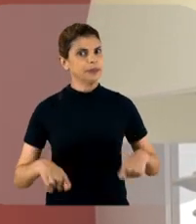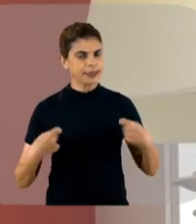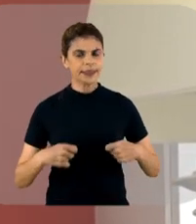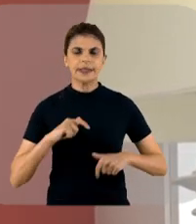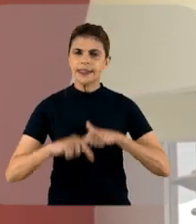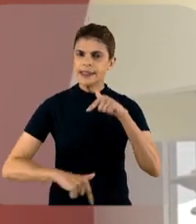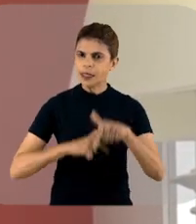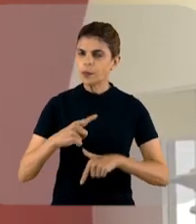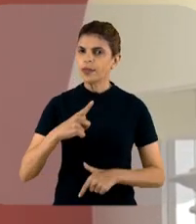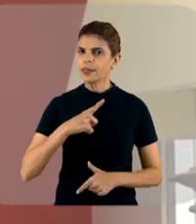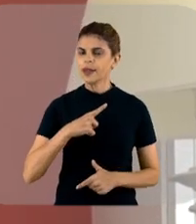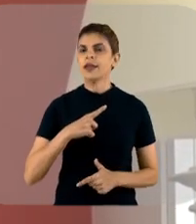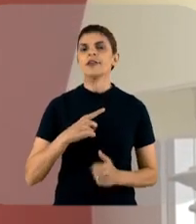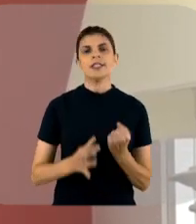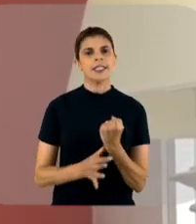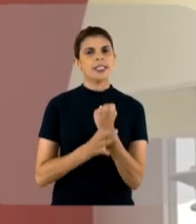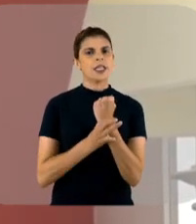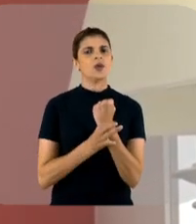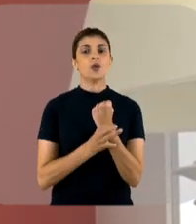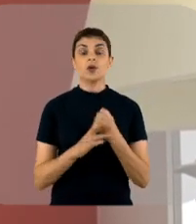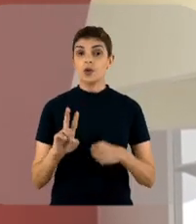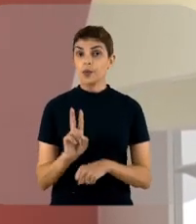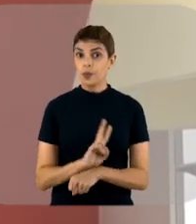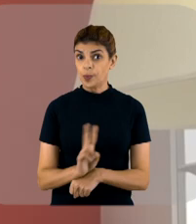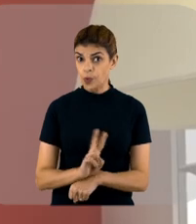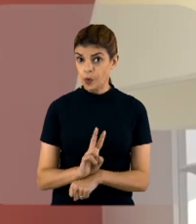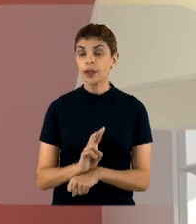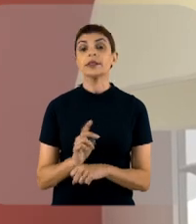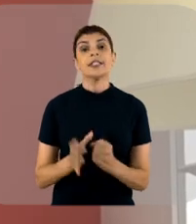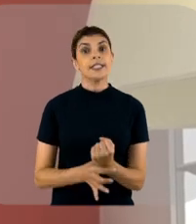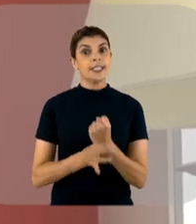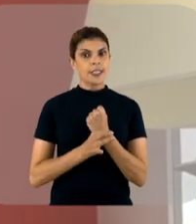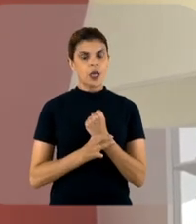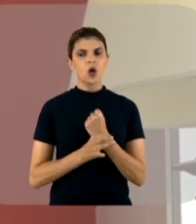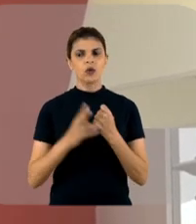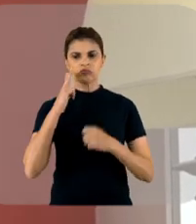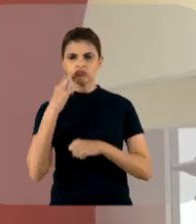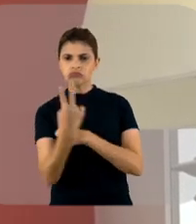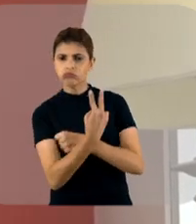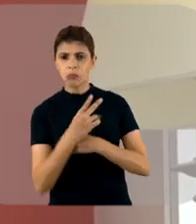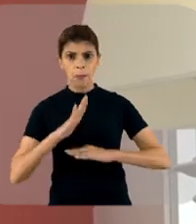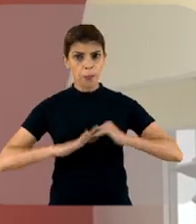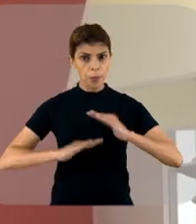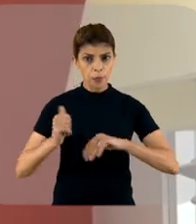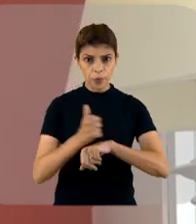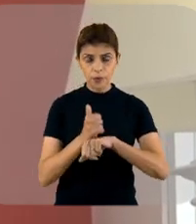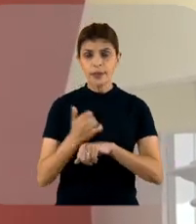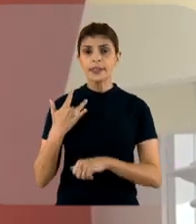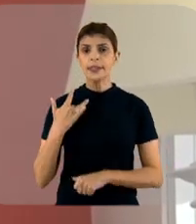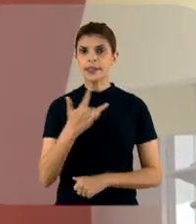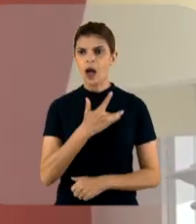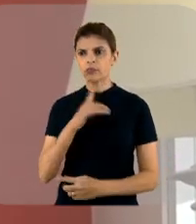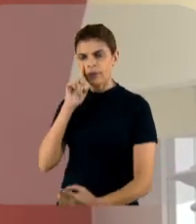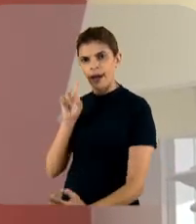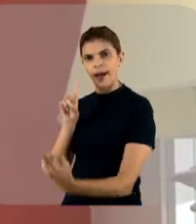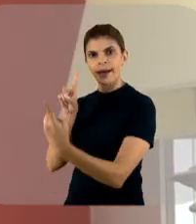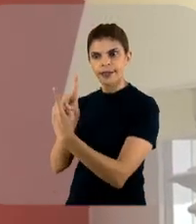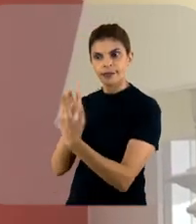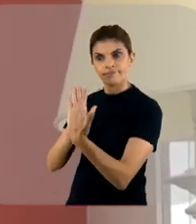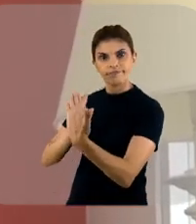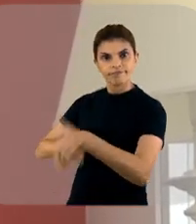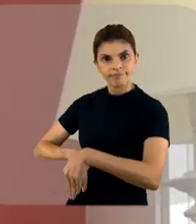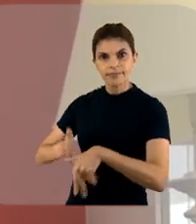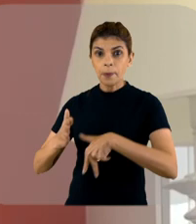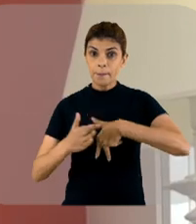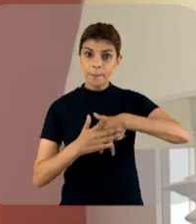com segurança. O profissional de saúde hoje, nesse momento, que está atendendo, que está na linha de frente para atender esses